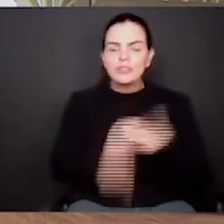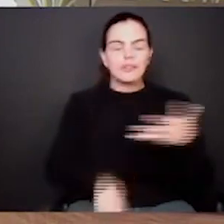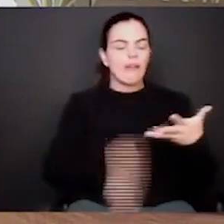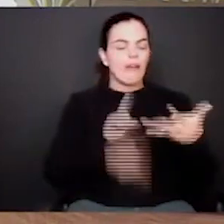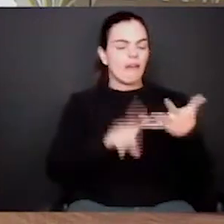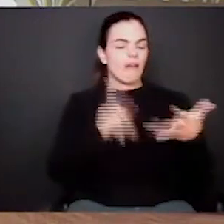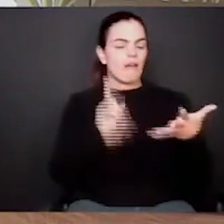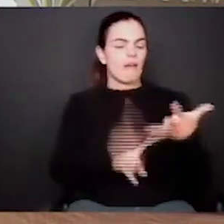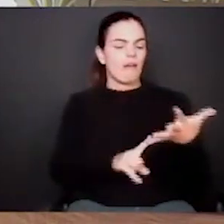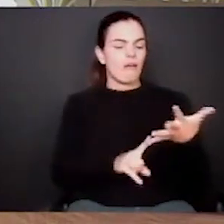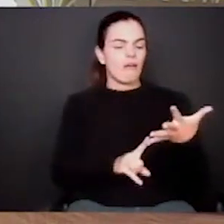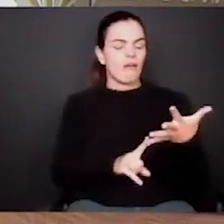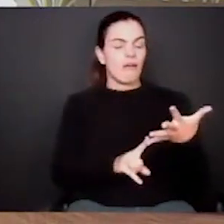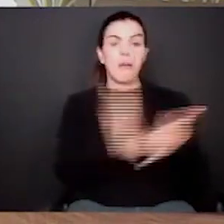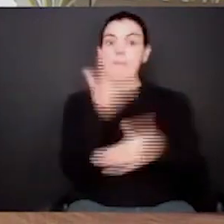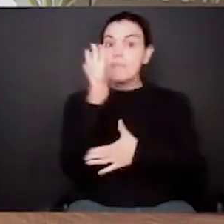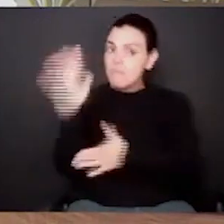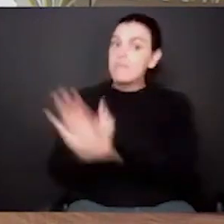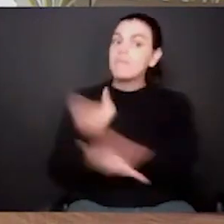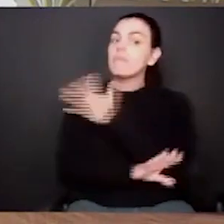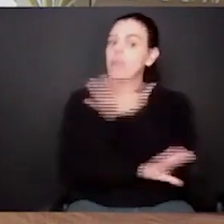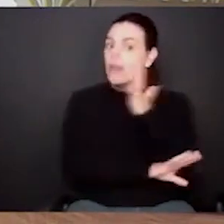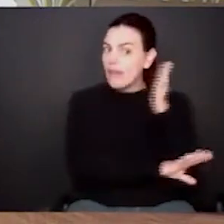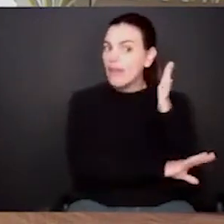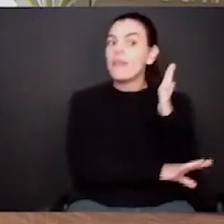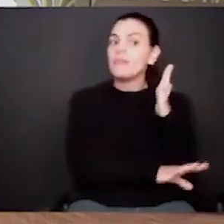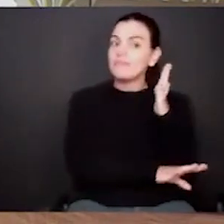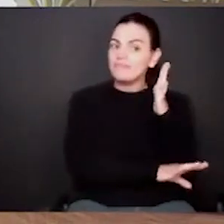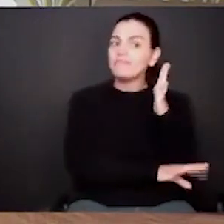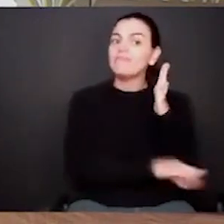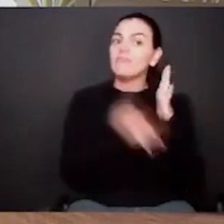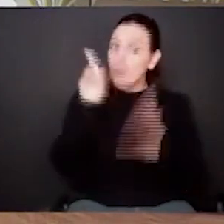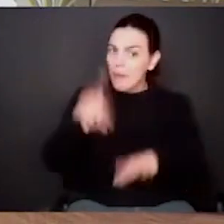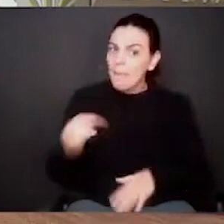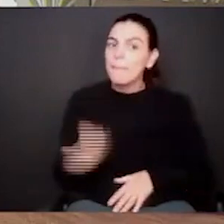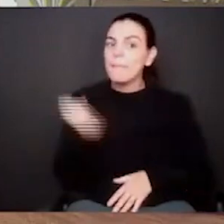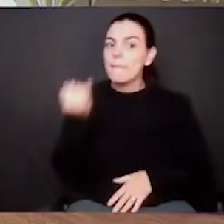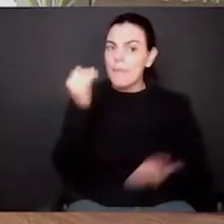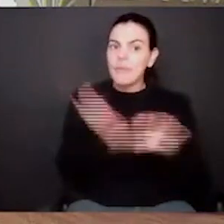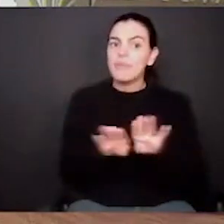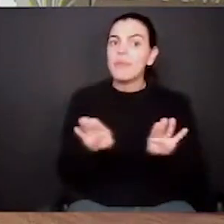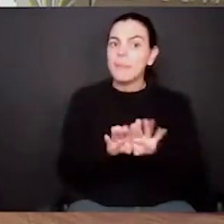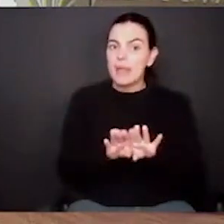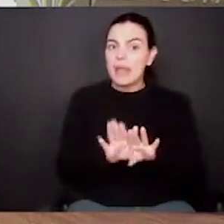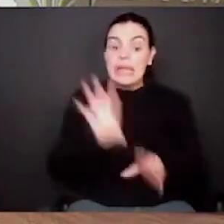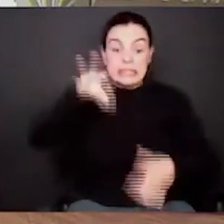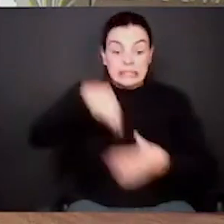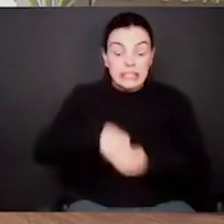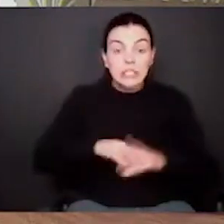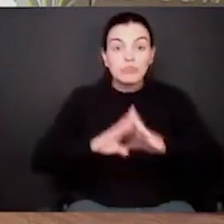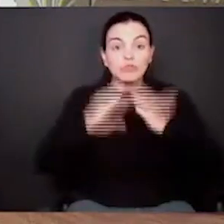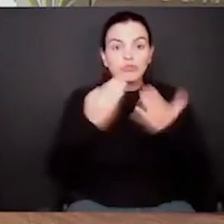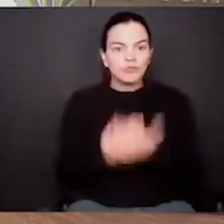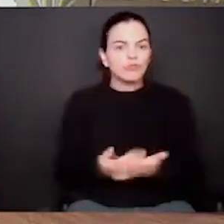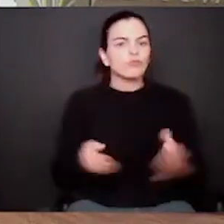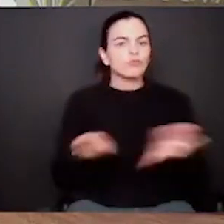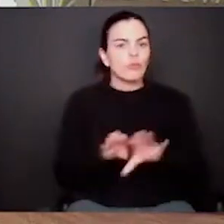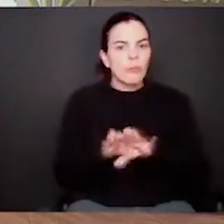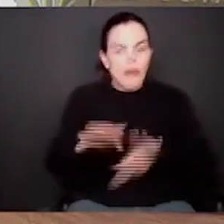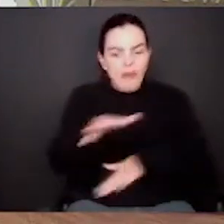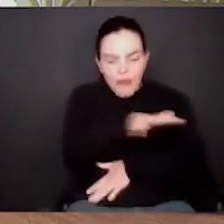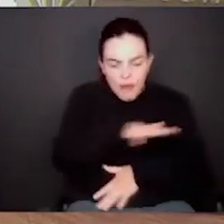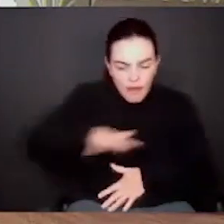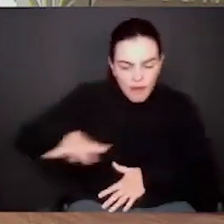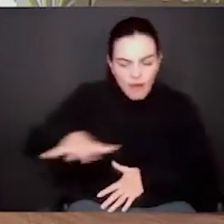meio ambiente, que é muito importante, o ambiente escolar. A gente tem visto alguns